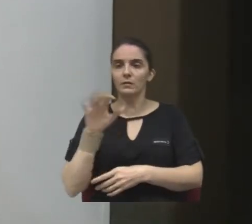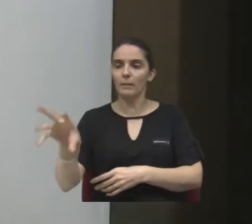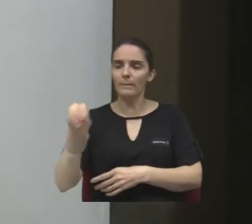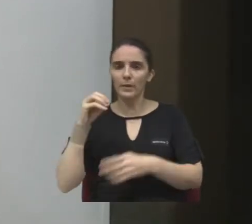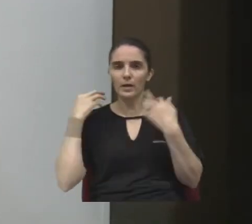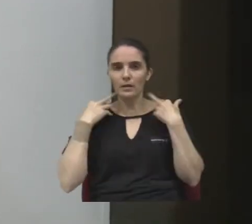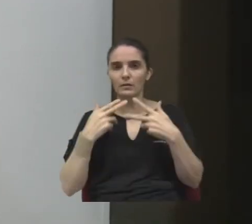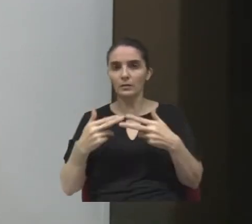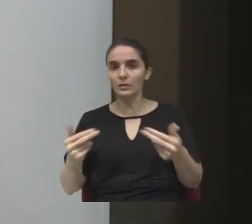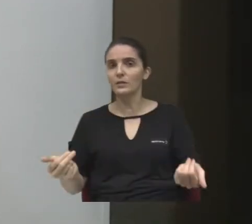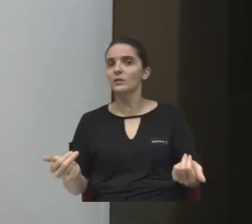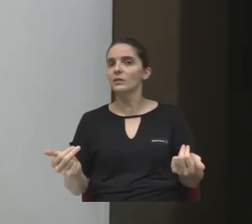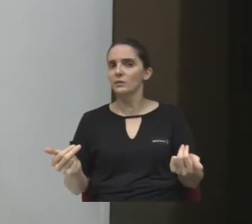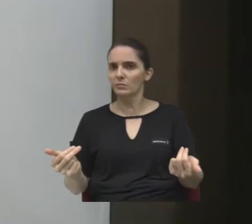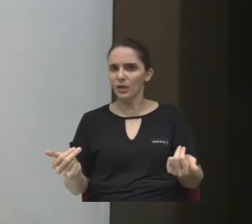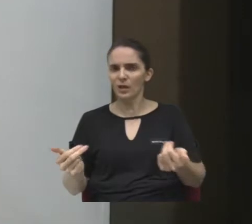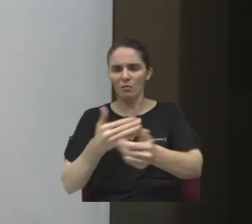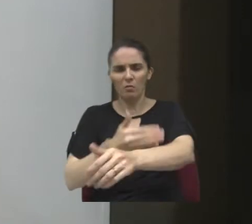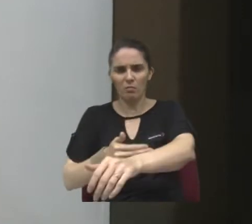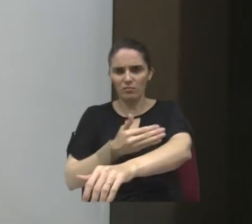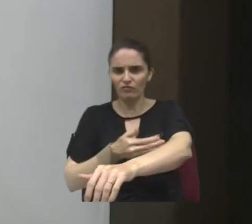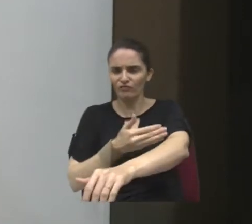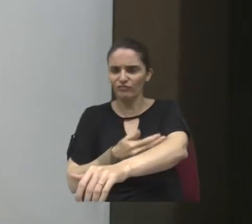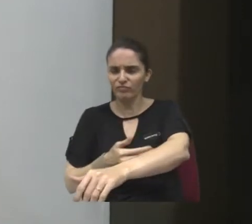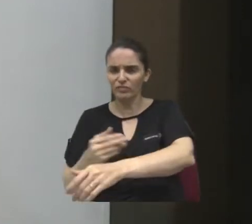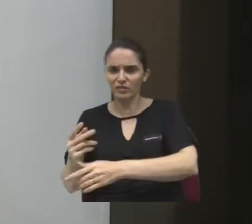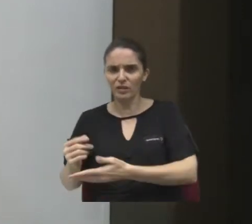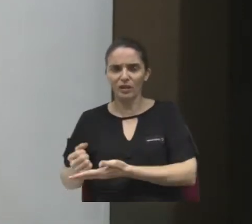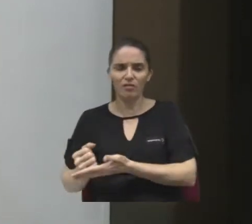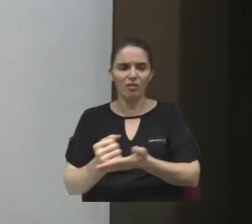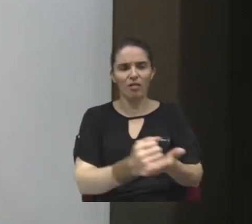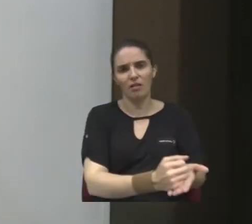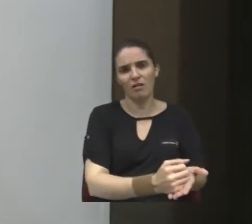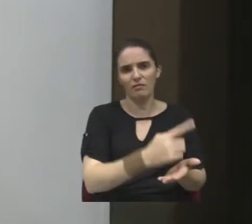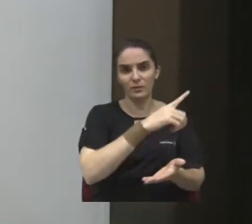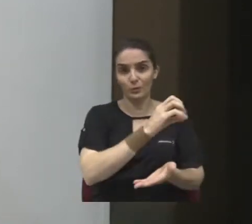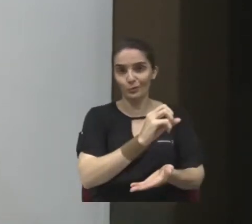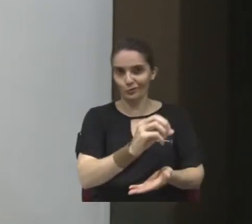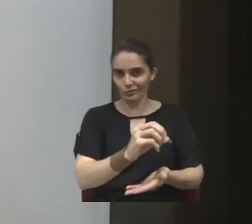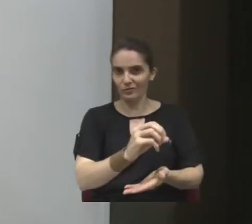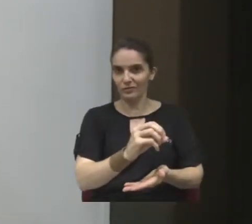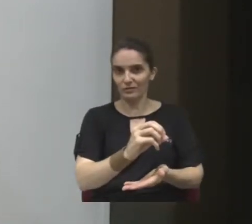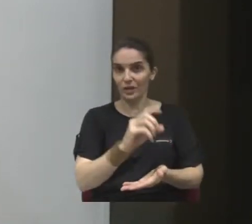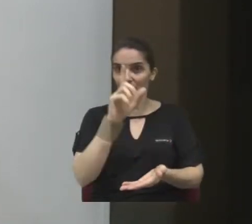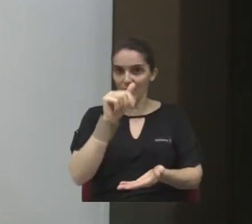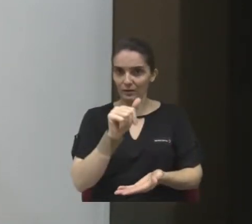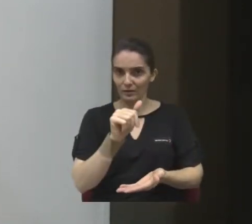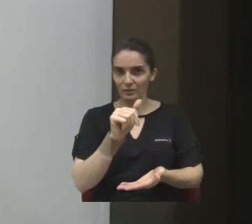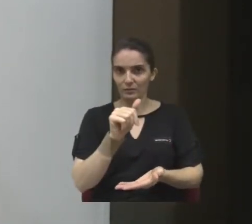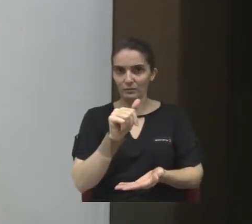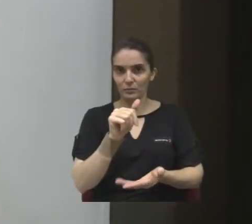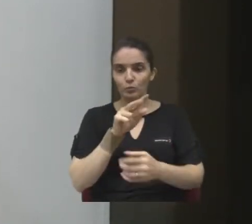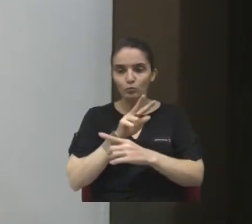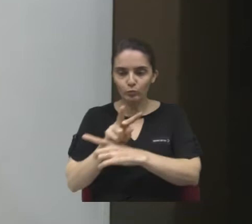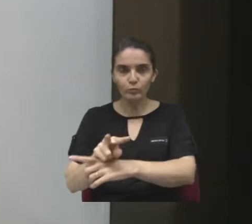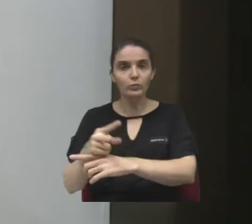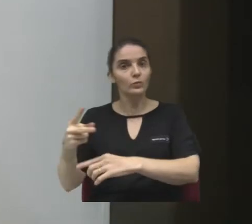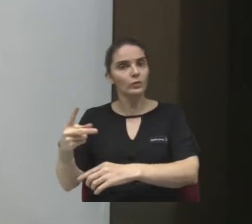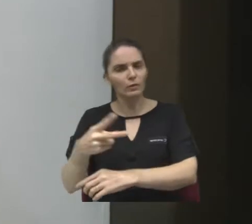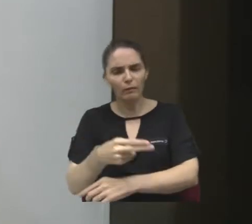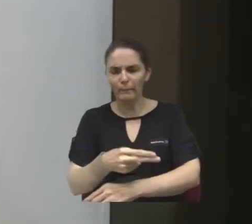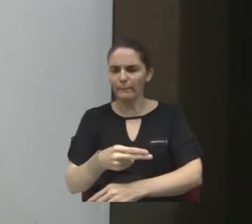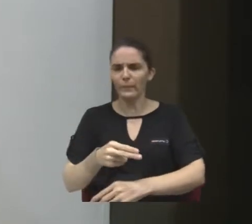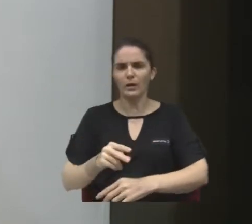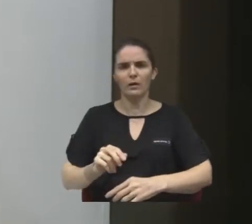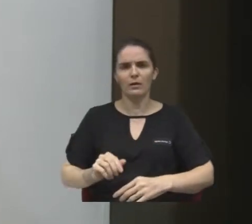silvestres feridos, e que lá é feito até chegar ao ponto de fazer cirurgias nesses animais. Então, um